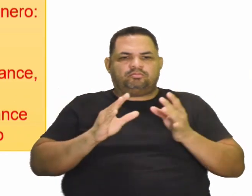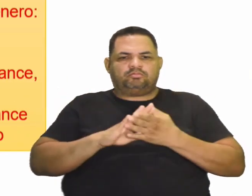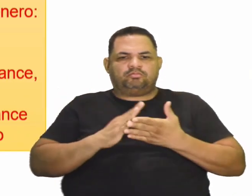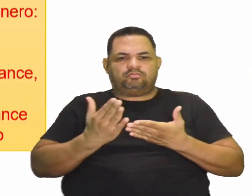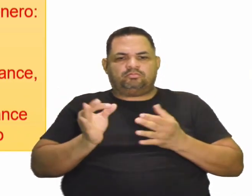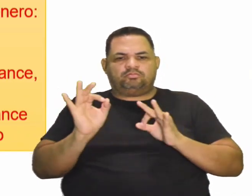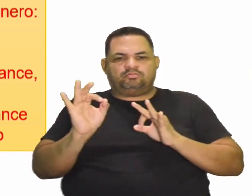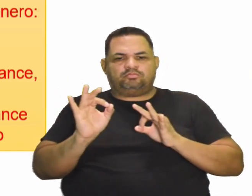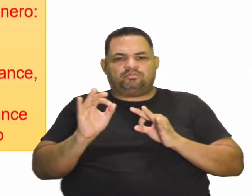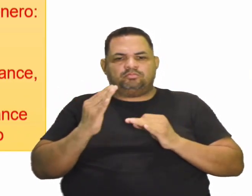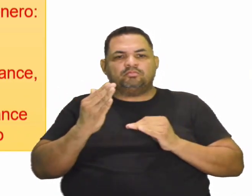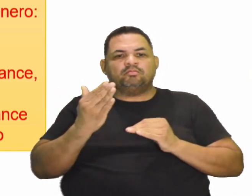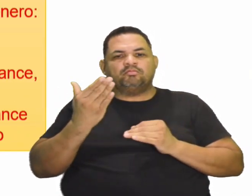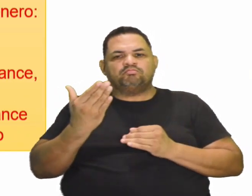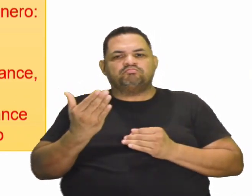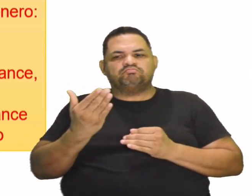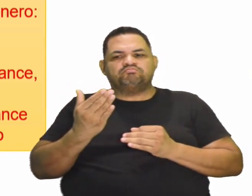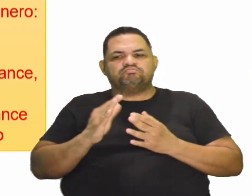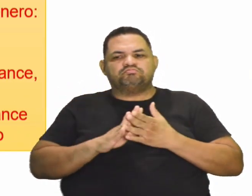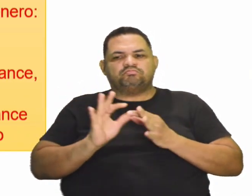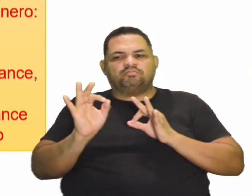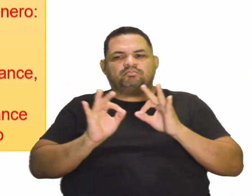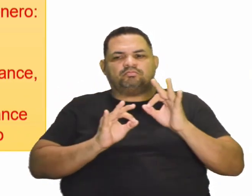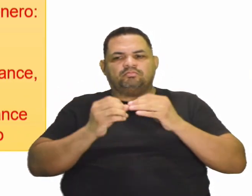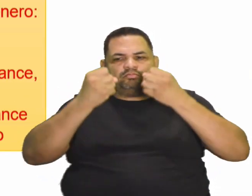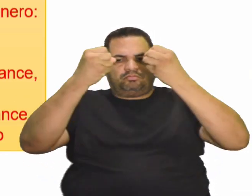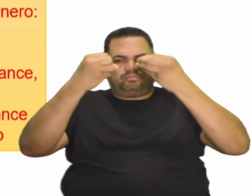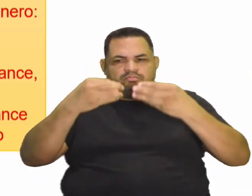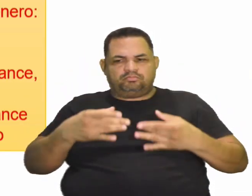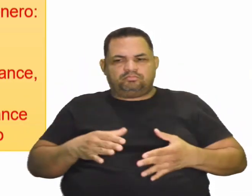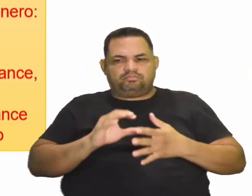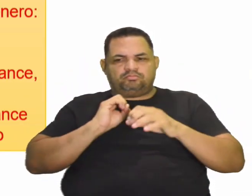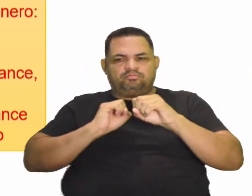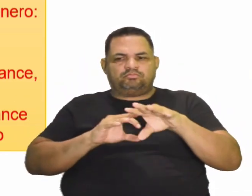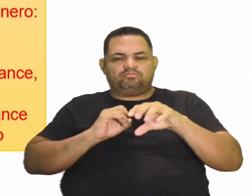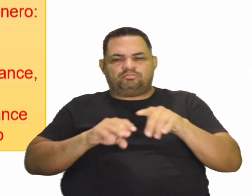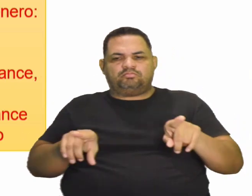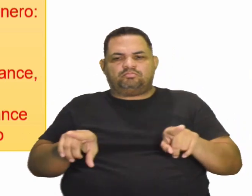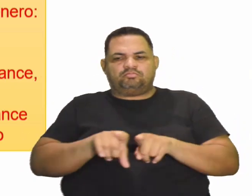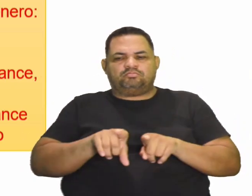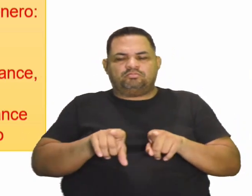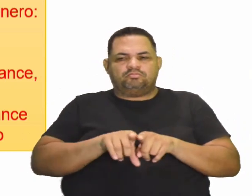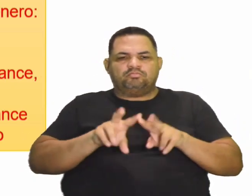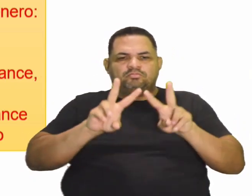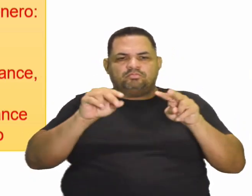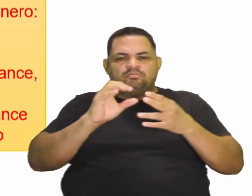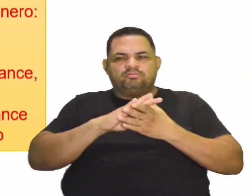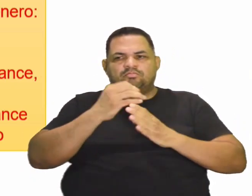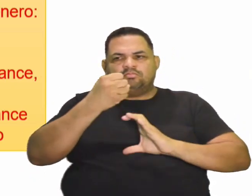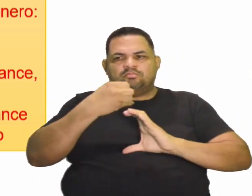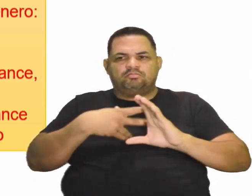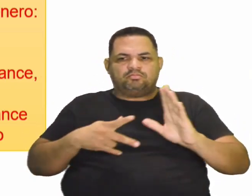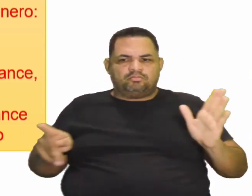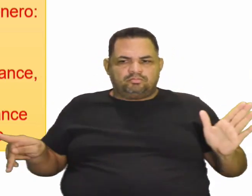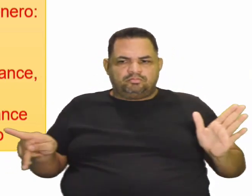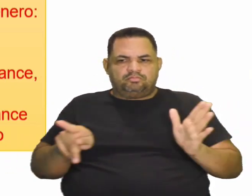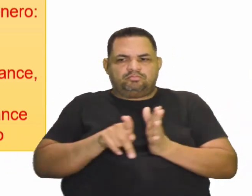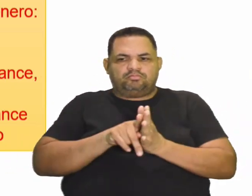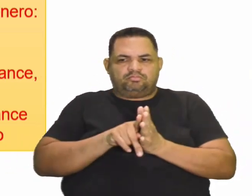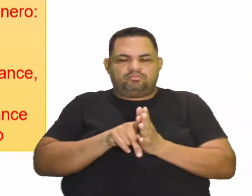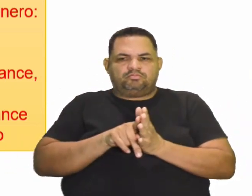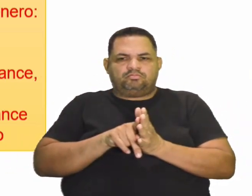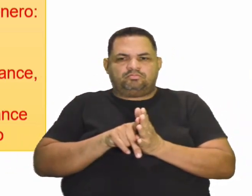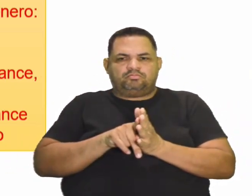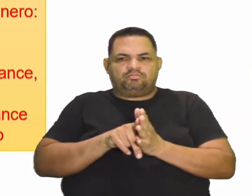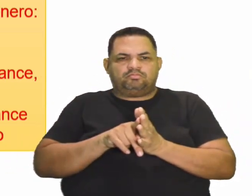ali uma forma, né, de abordar o tema, tem características próprias